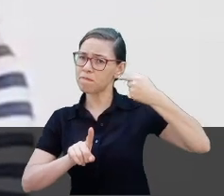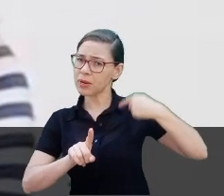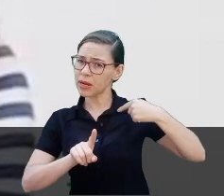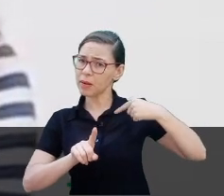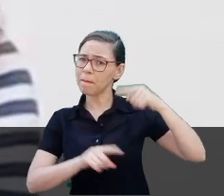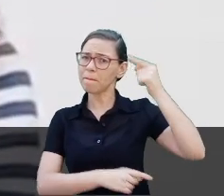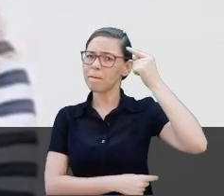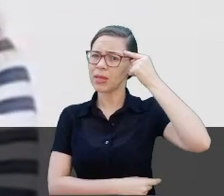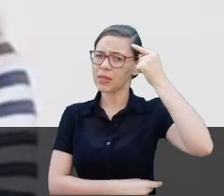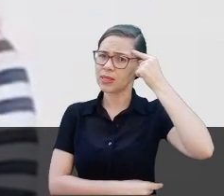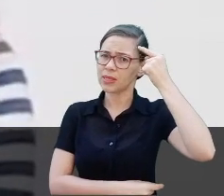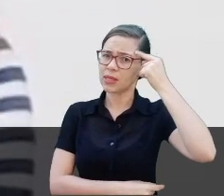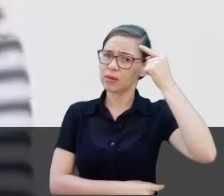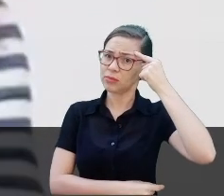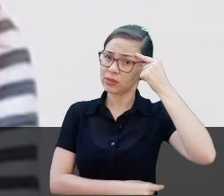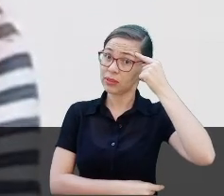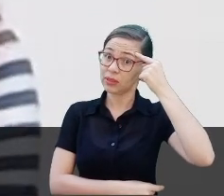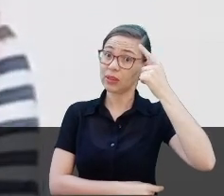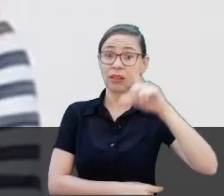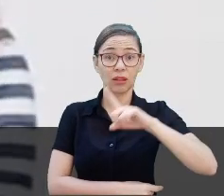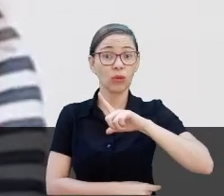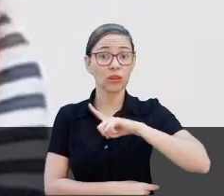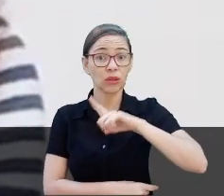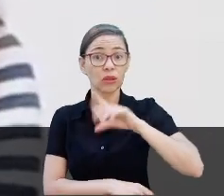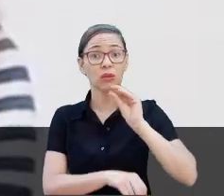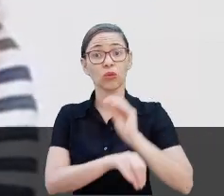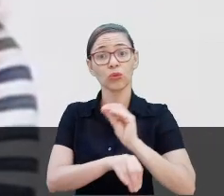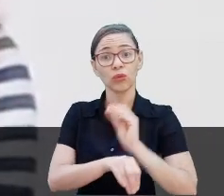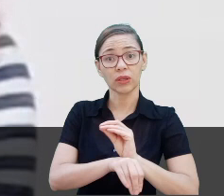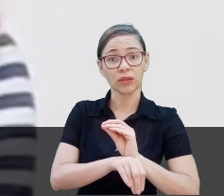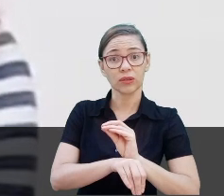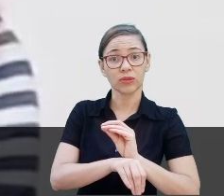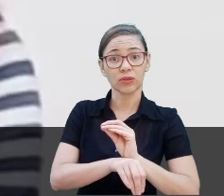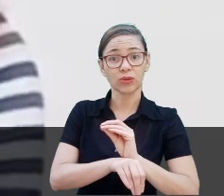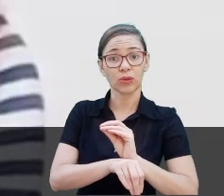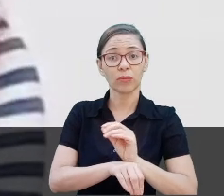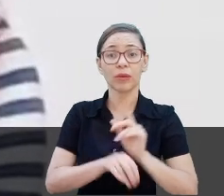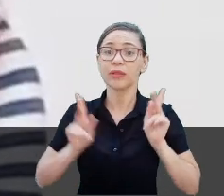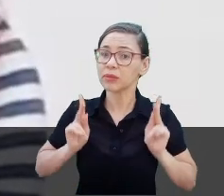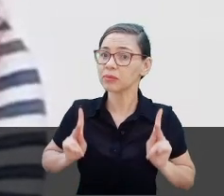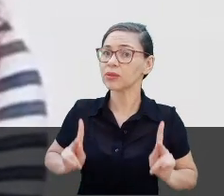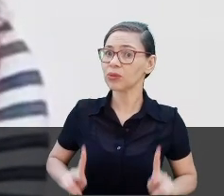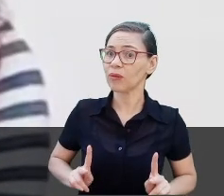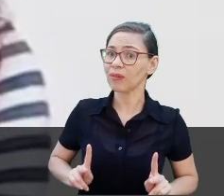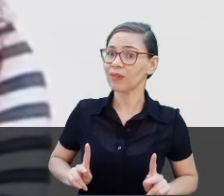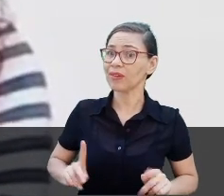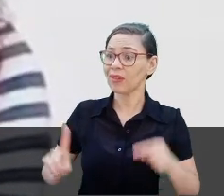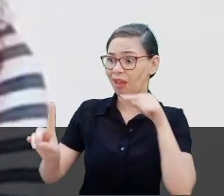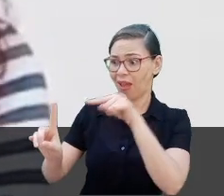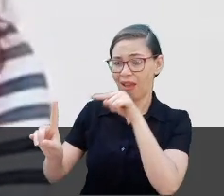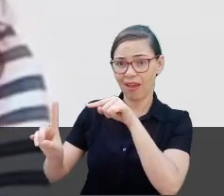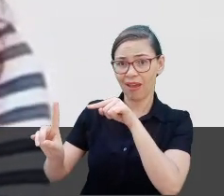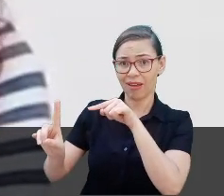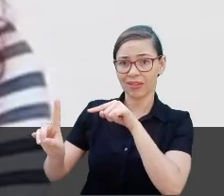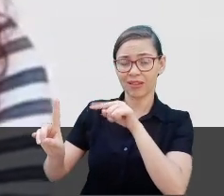século passado, e a gente produz um outro campo, uma outra forma de entender e de produzir cuidado com as pessoas trans, um cuidado que